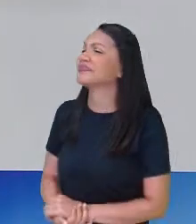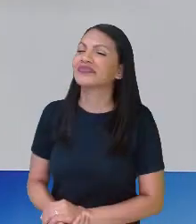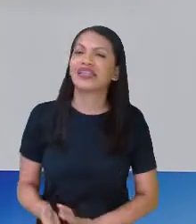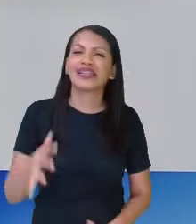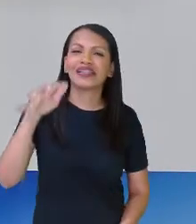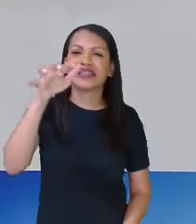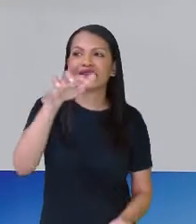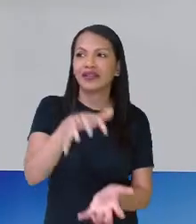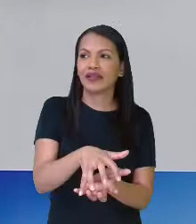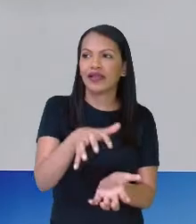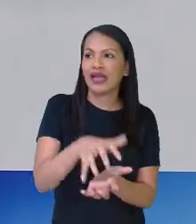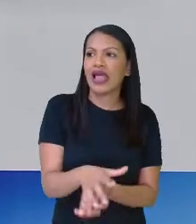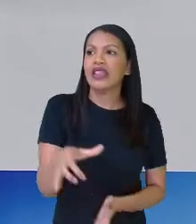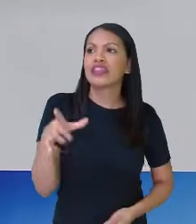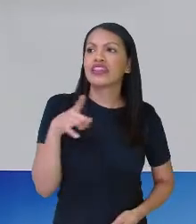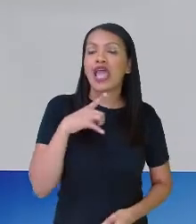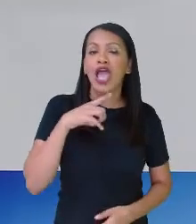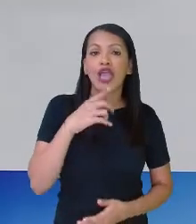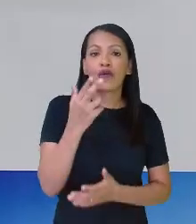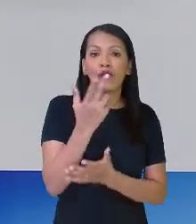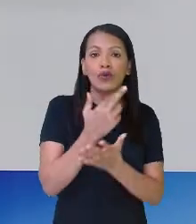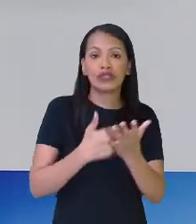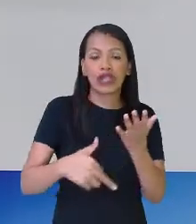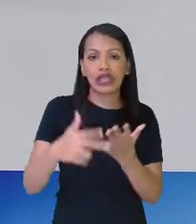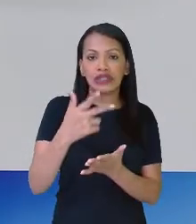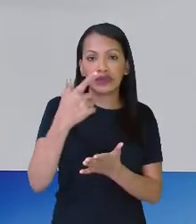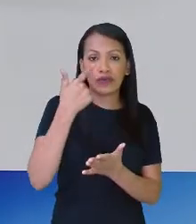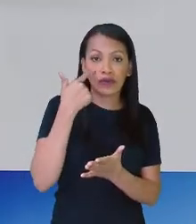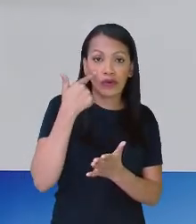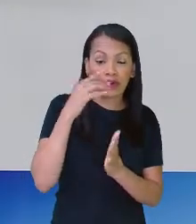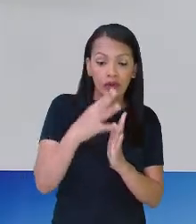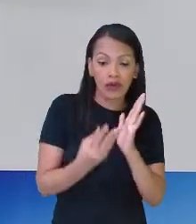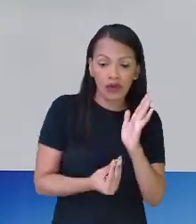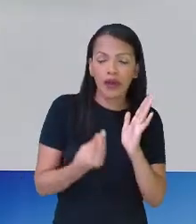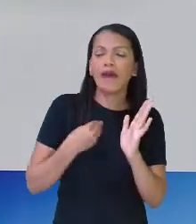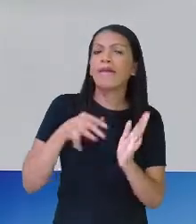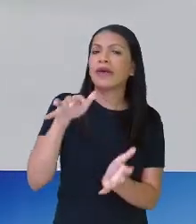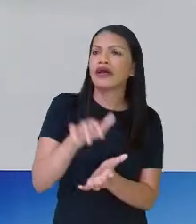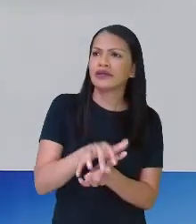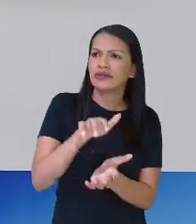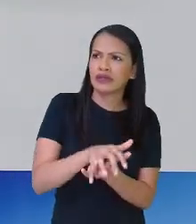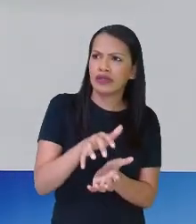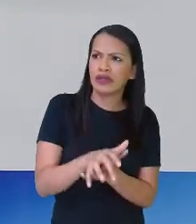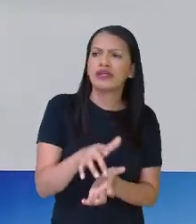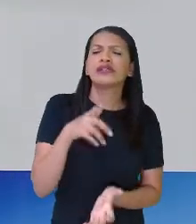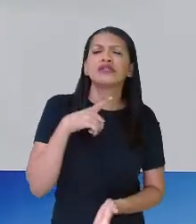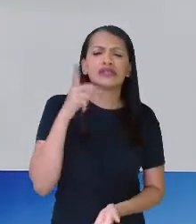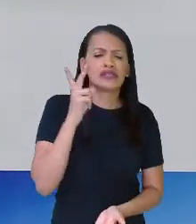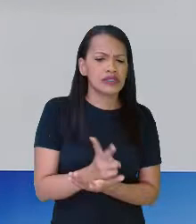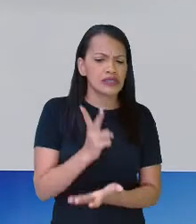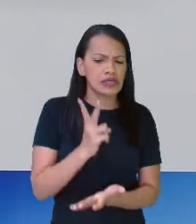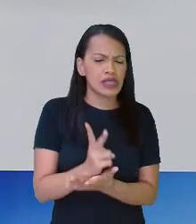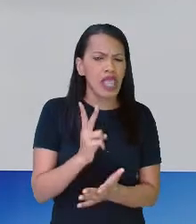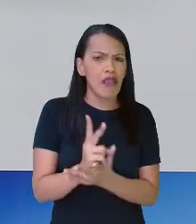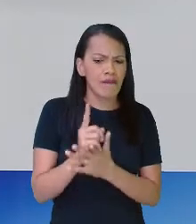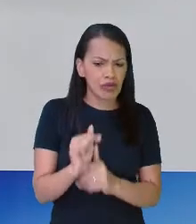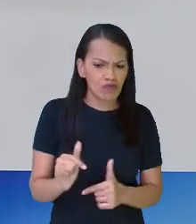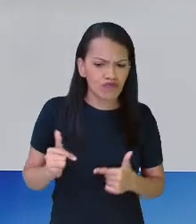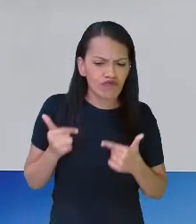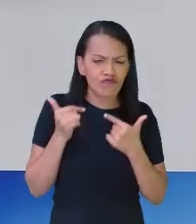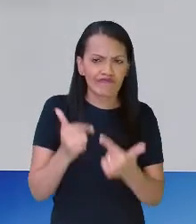tem até o desenho do quilombo, para vocês terem ideia de como o Pernambuco sempre foi proeminente nesse sentido.